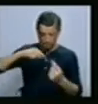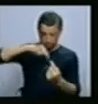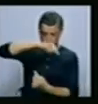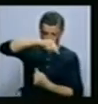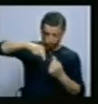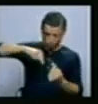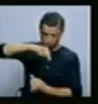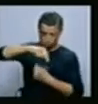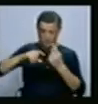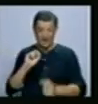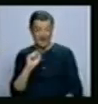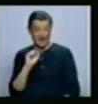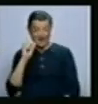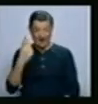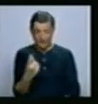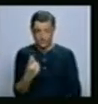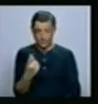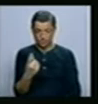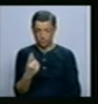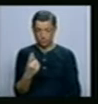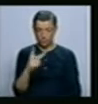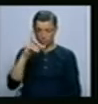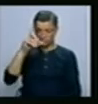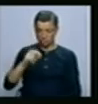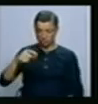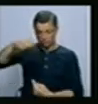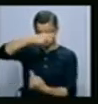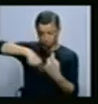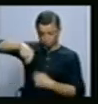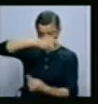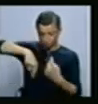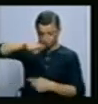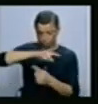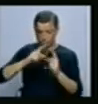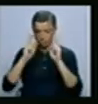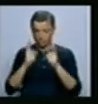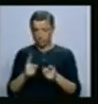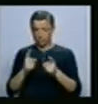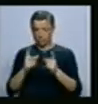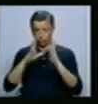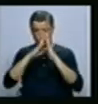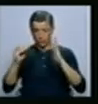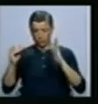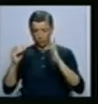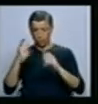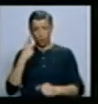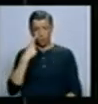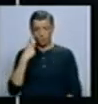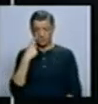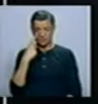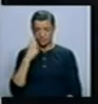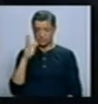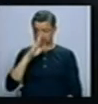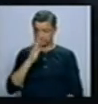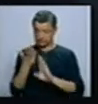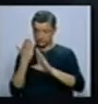muito rapidamente sobre si próprias, muito mais do que aquilo que nós estávamos à espera com os modelos que conhecemos. E, portanto, se eu disse há